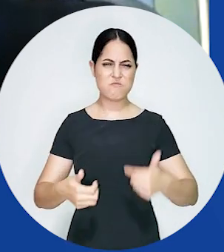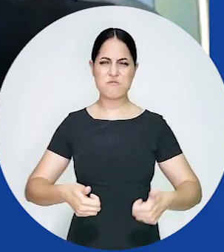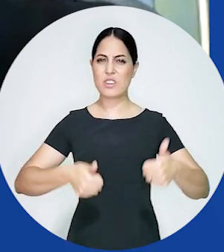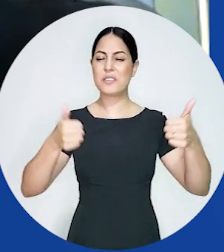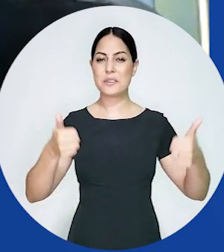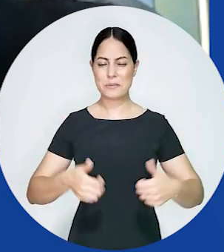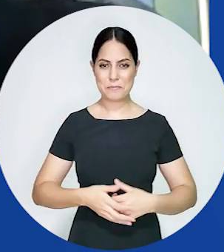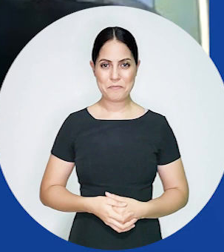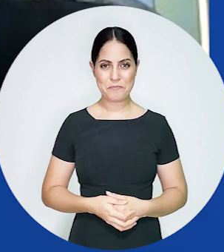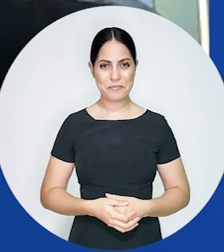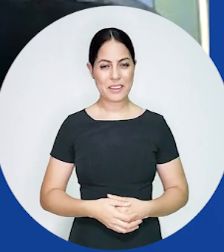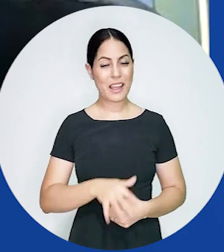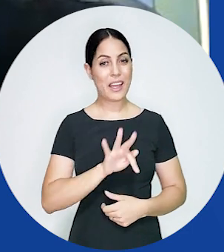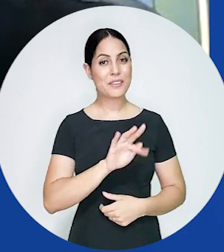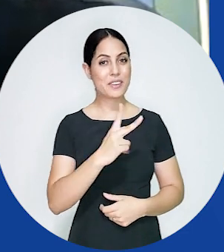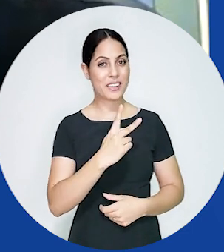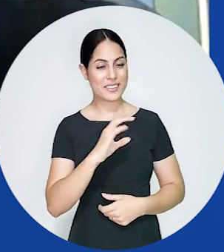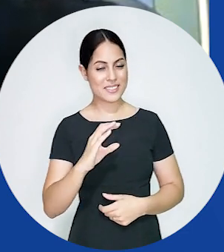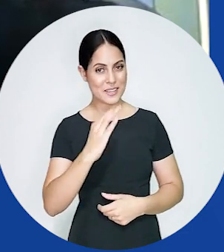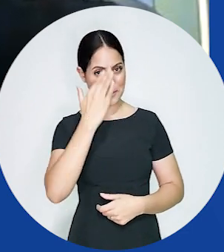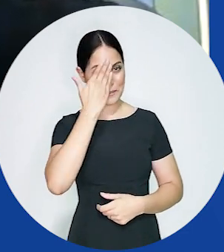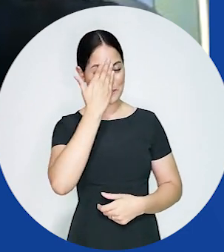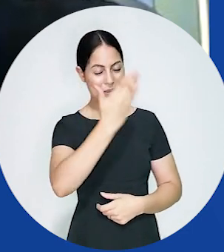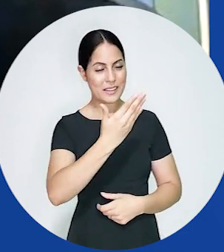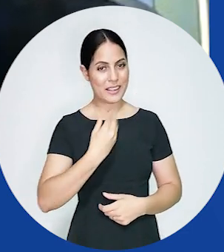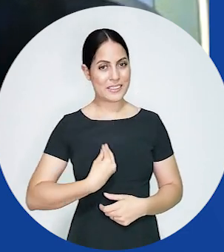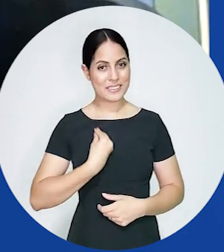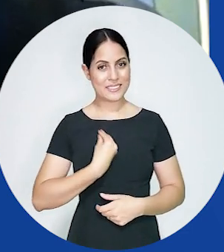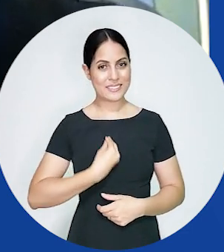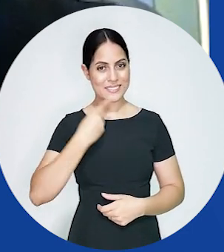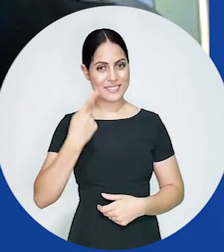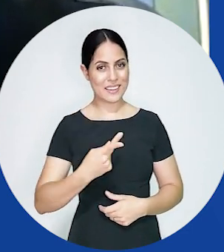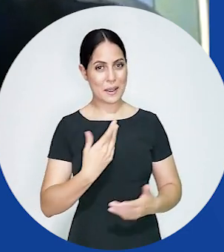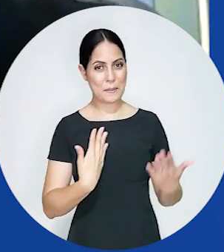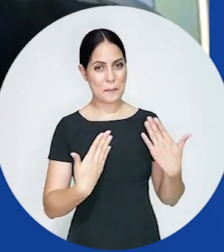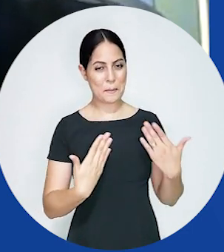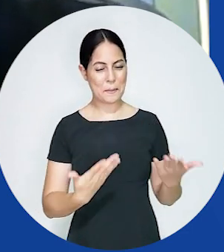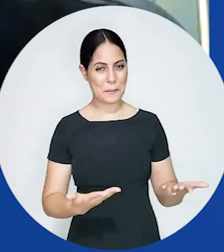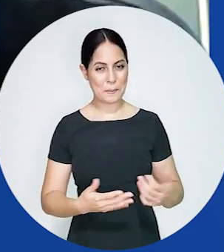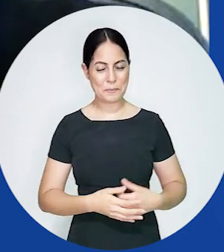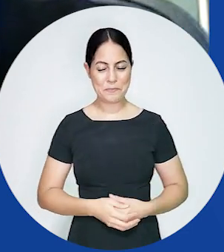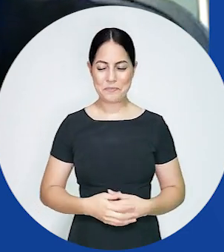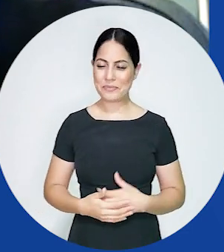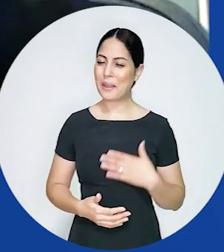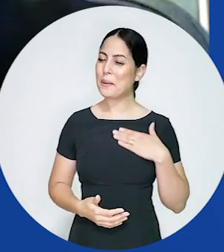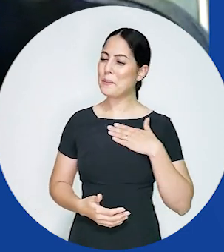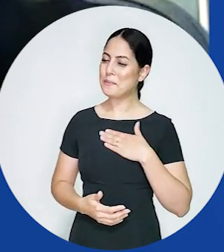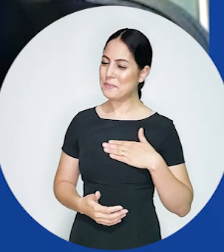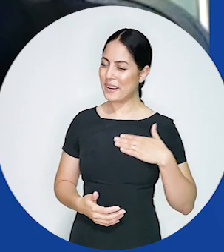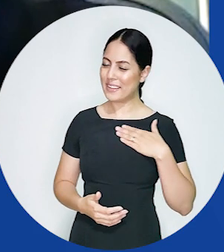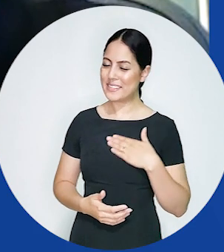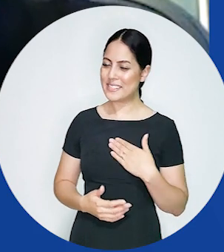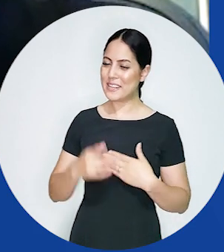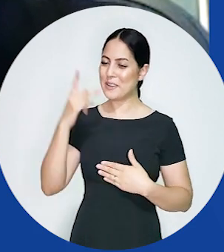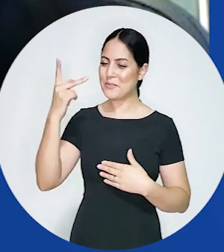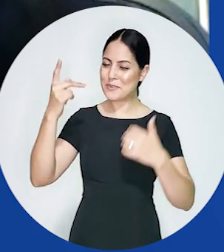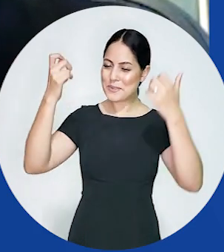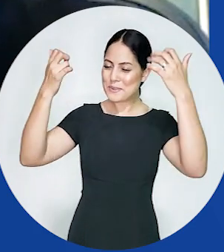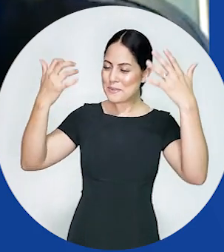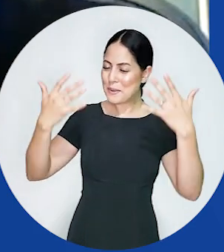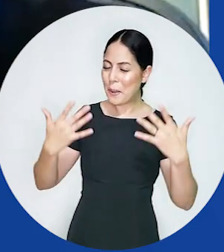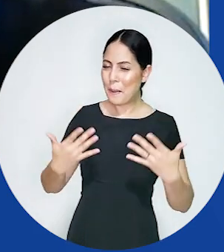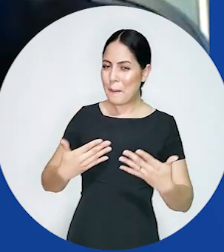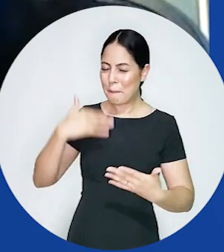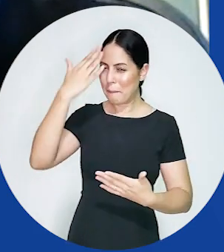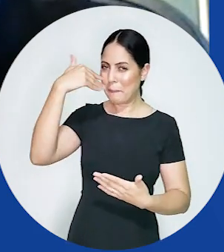do povo brasileiro. Muito obrigado, presidente Fernando Henrique, pela sua presença e por se dispor a conversar conosco. Para mim é